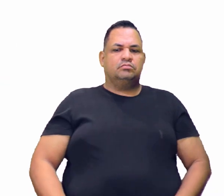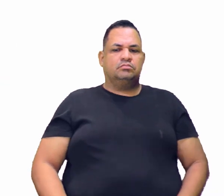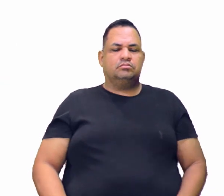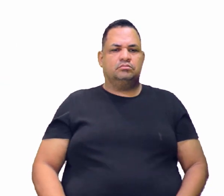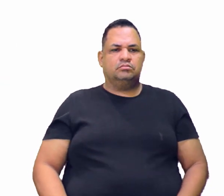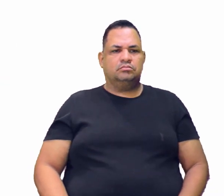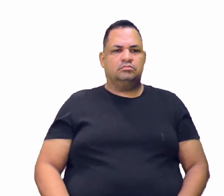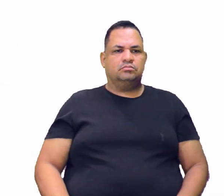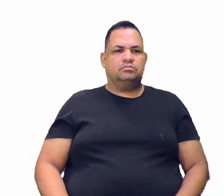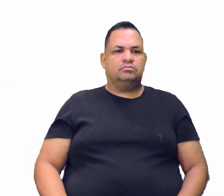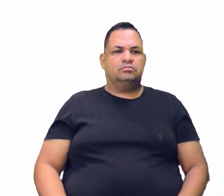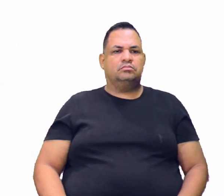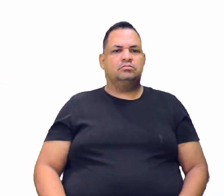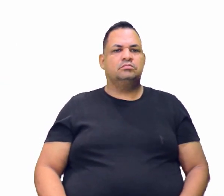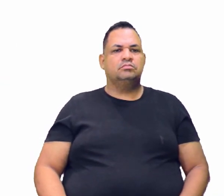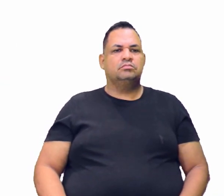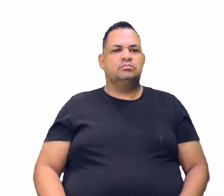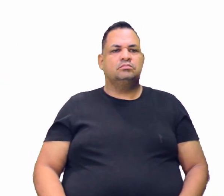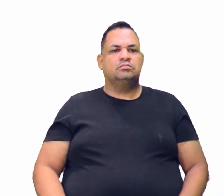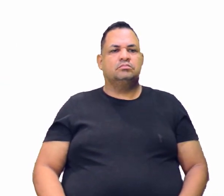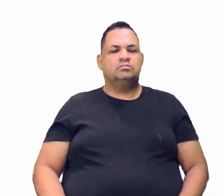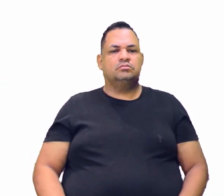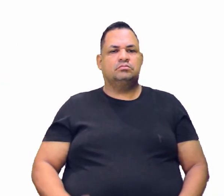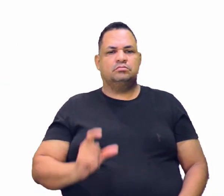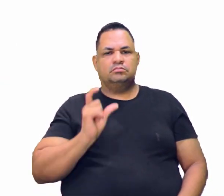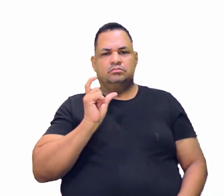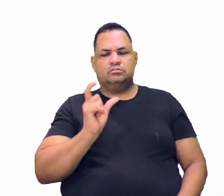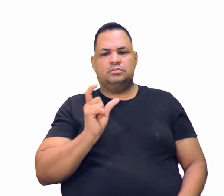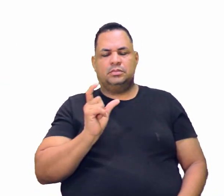Vamos lá. Termo que permanece